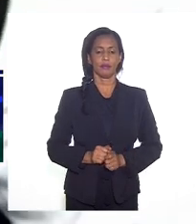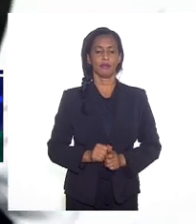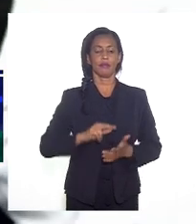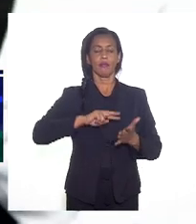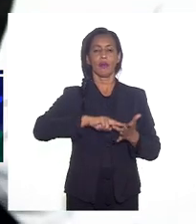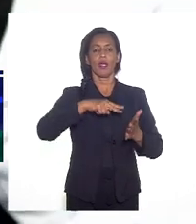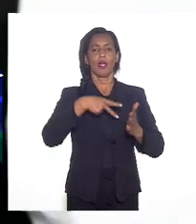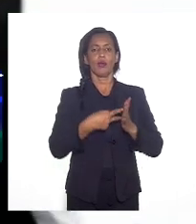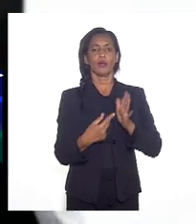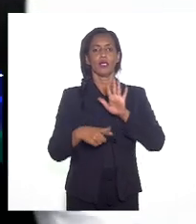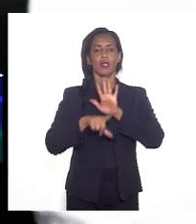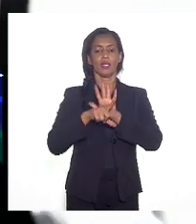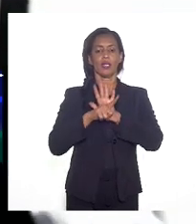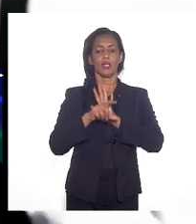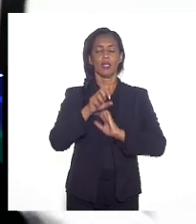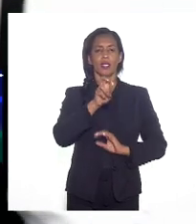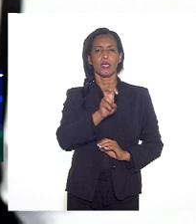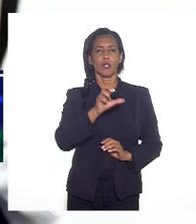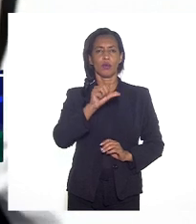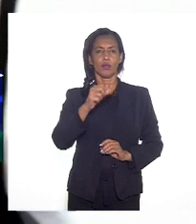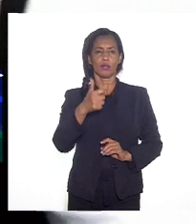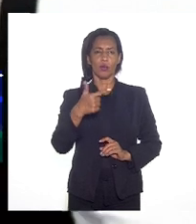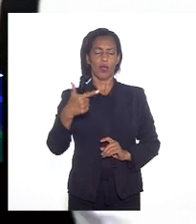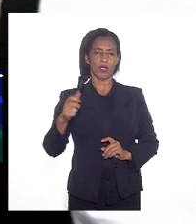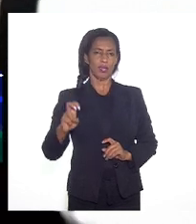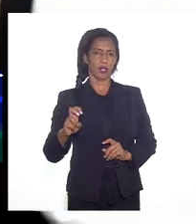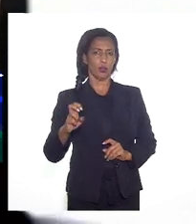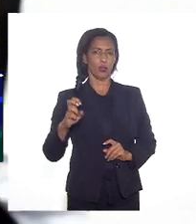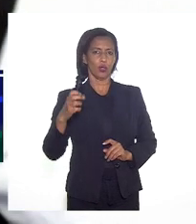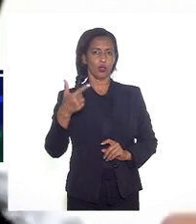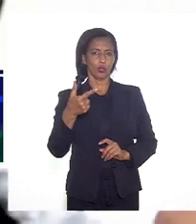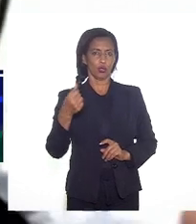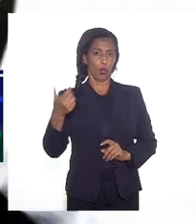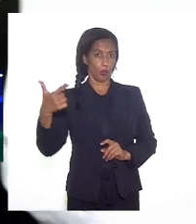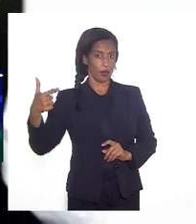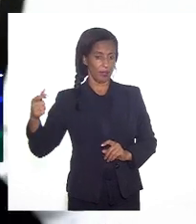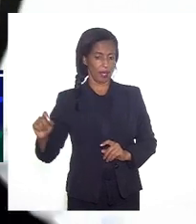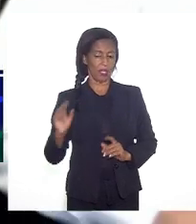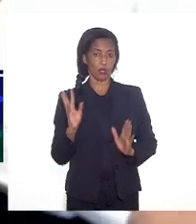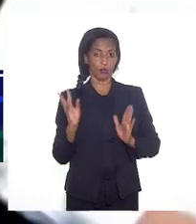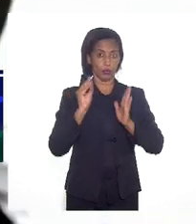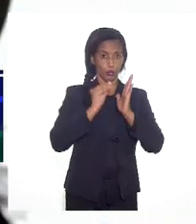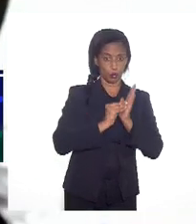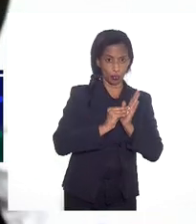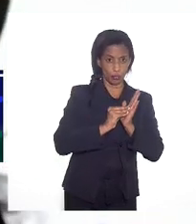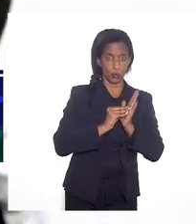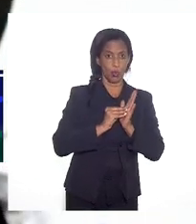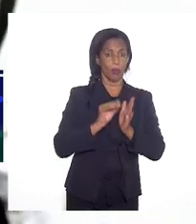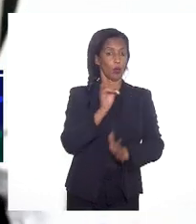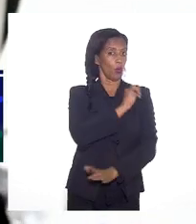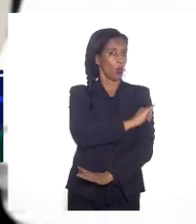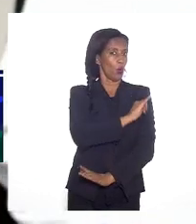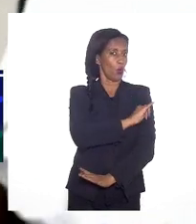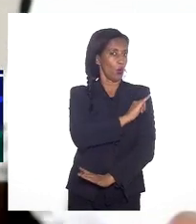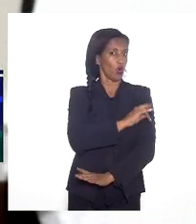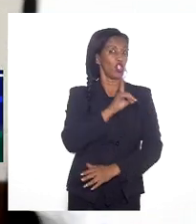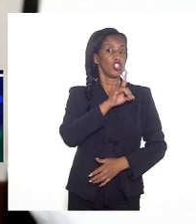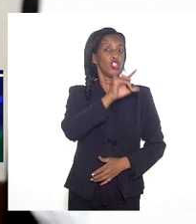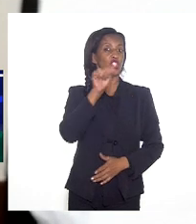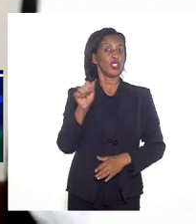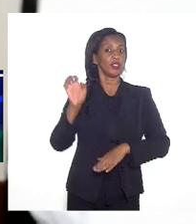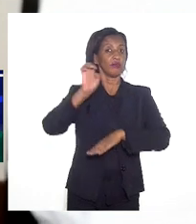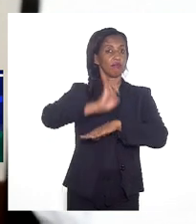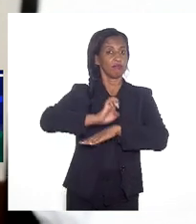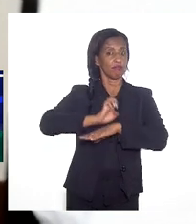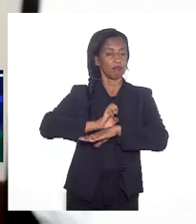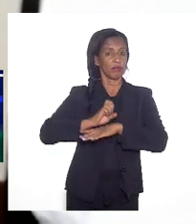a Lei 5.645, de 6 de janeiro de 2010, para incluir no calendário oficial do Rio de Janeiro, Dia Estadual